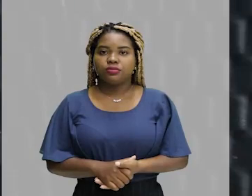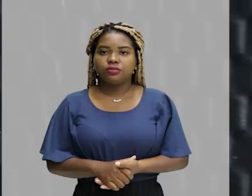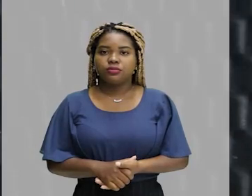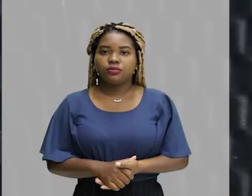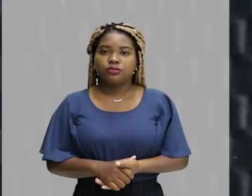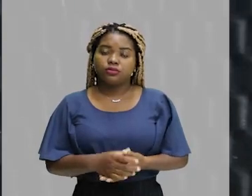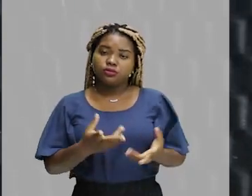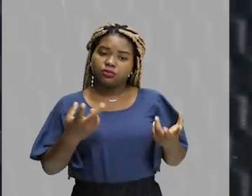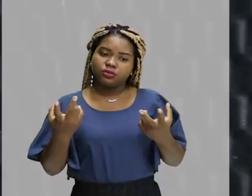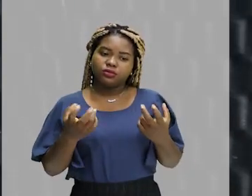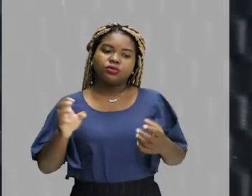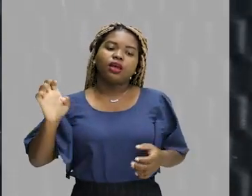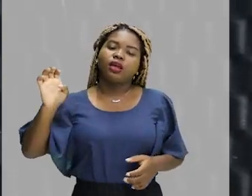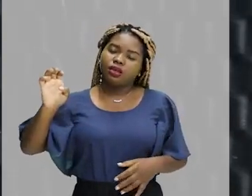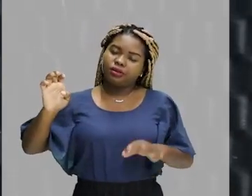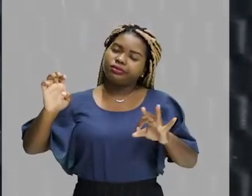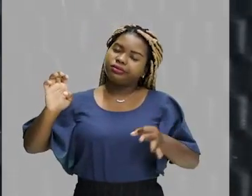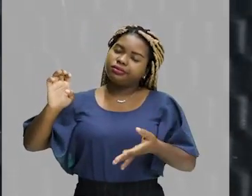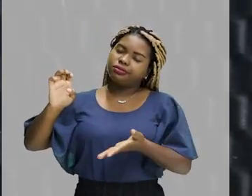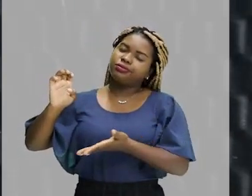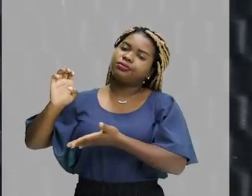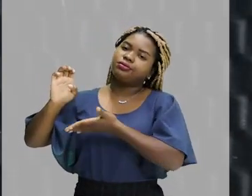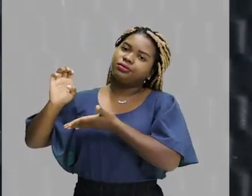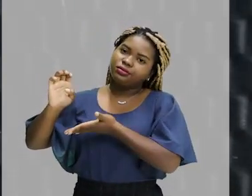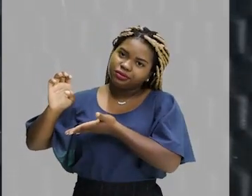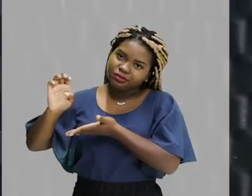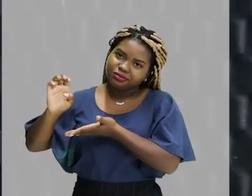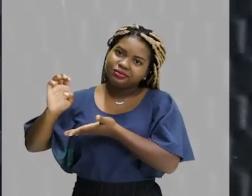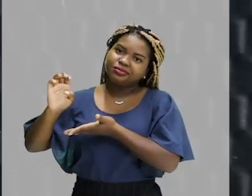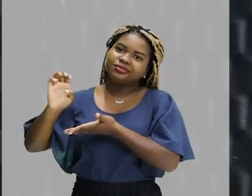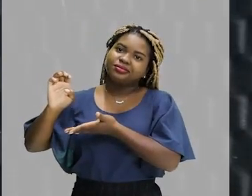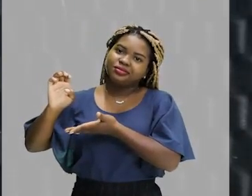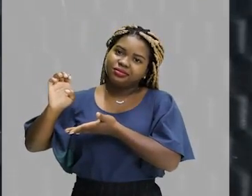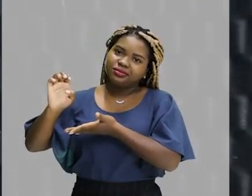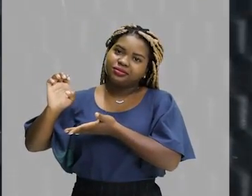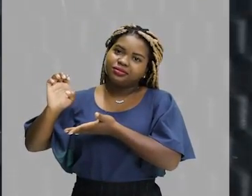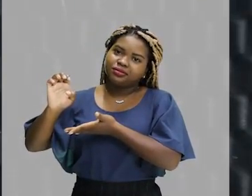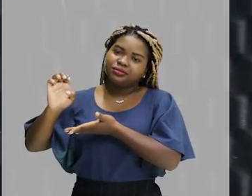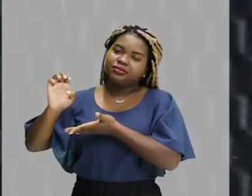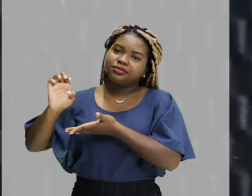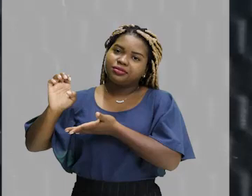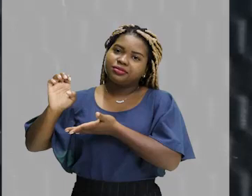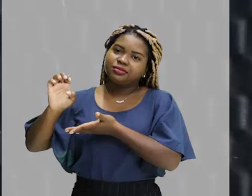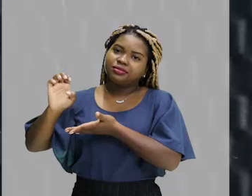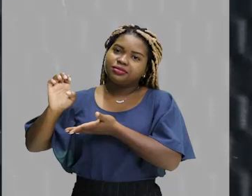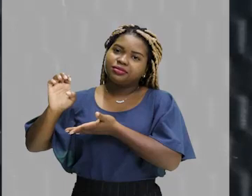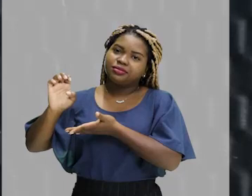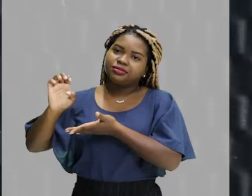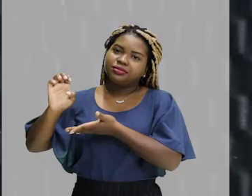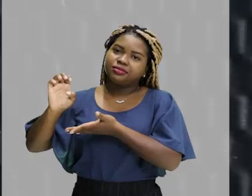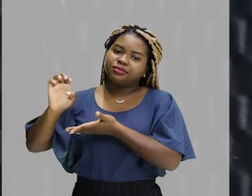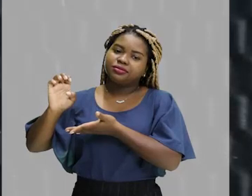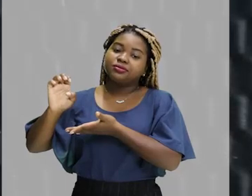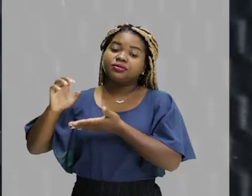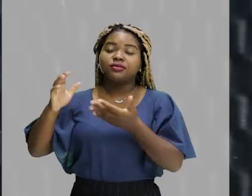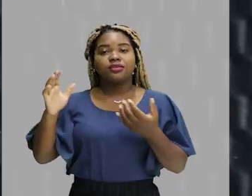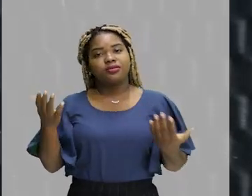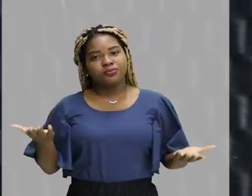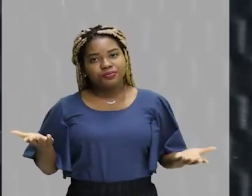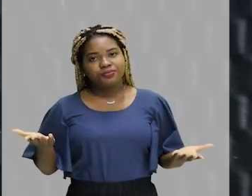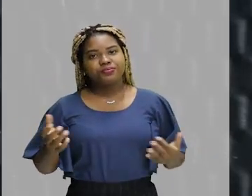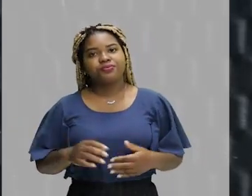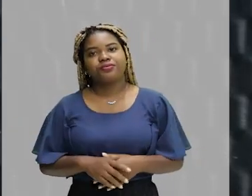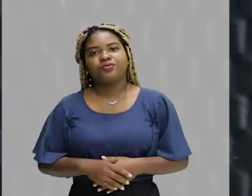veja só, nós temos a letra E como uma grande proposta de resposta para a nossa questão. Marque aí a letra